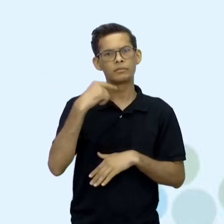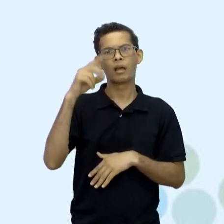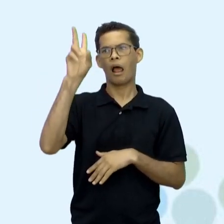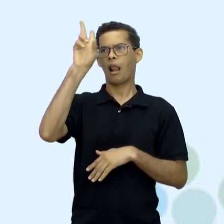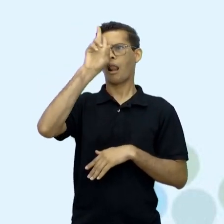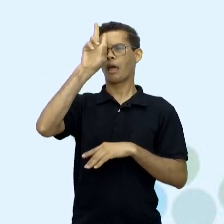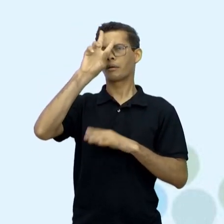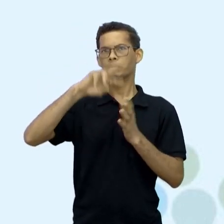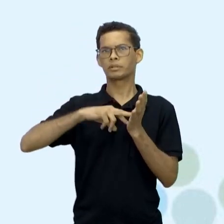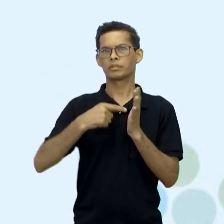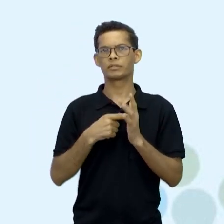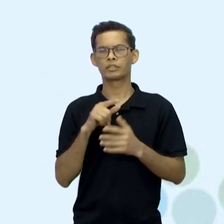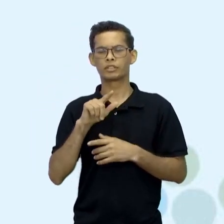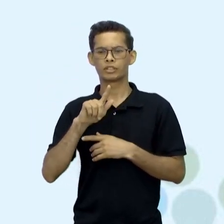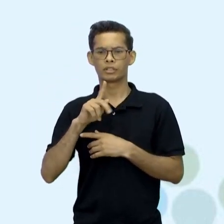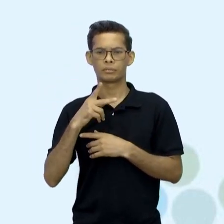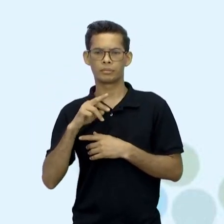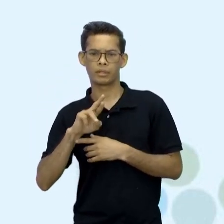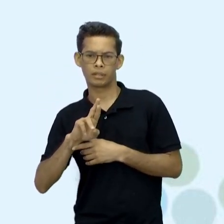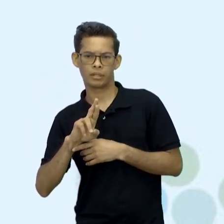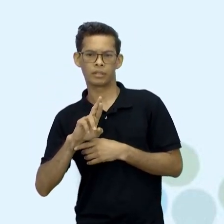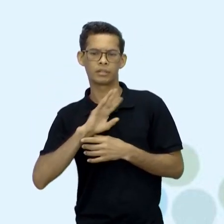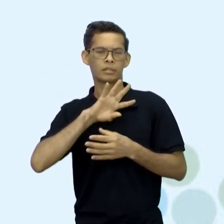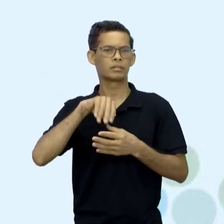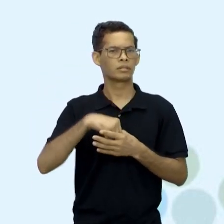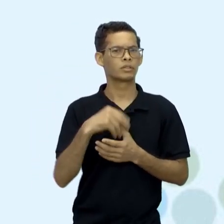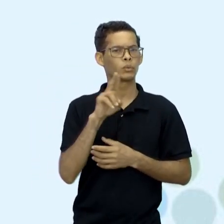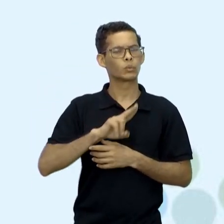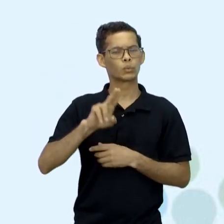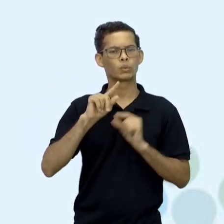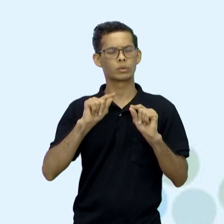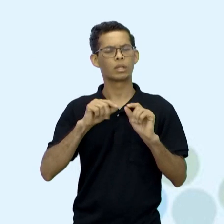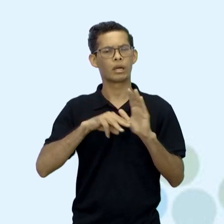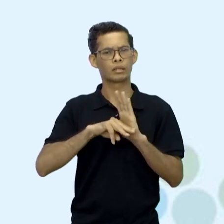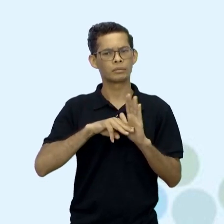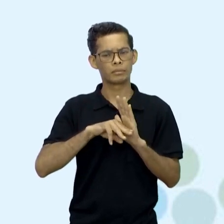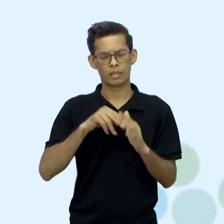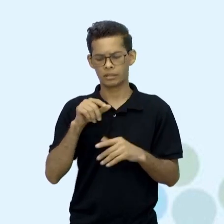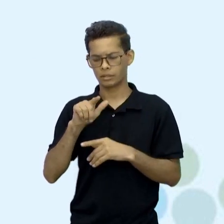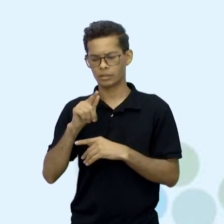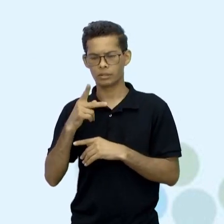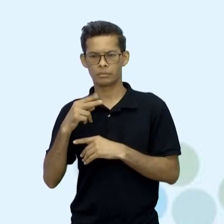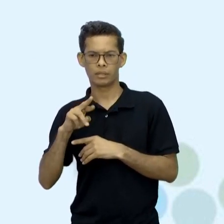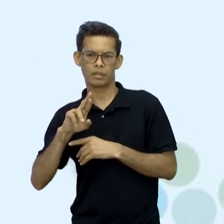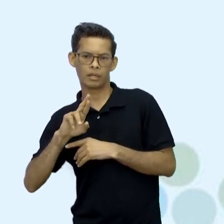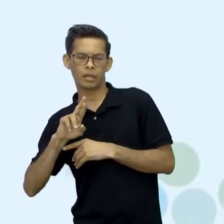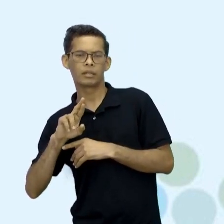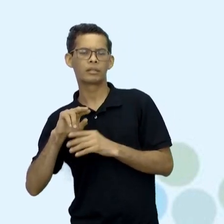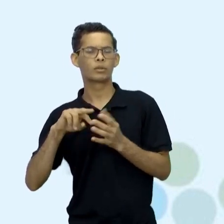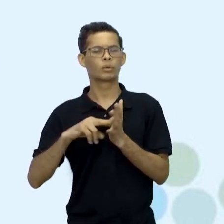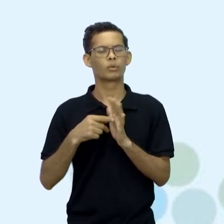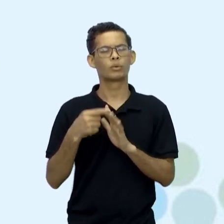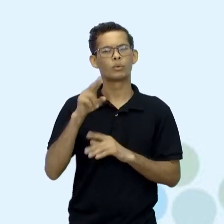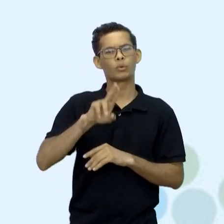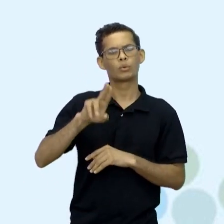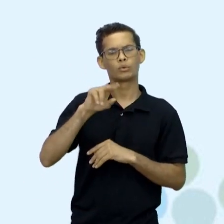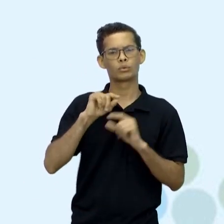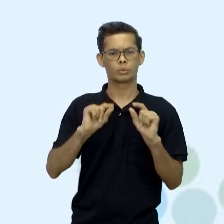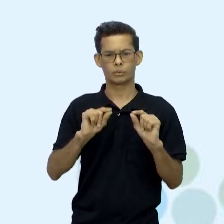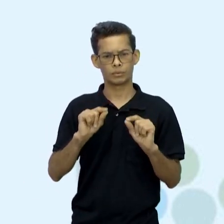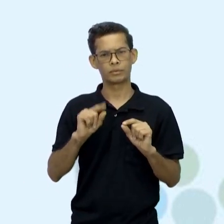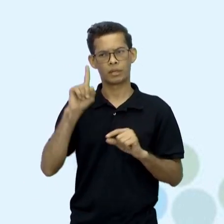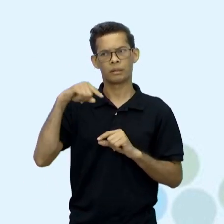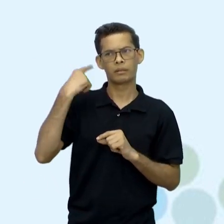é o GPR, qual que é a metodologia utilizada, o que ele faz, o GPR. E aí, depois teremos